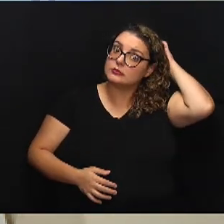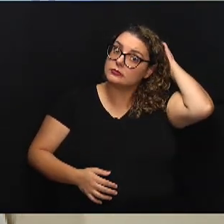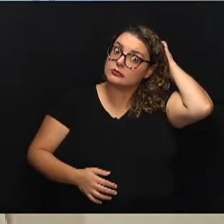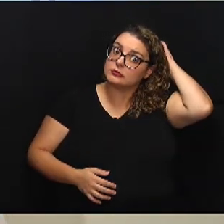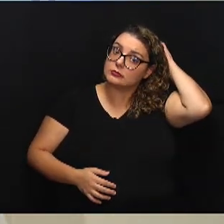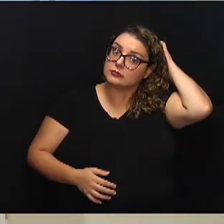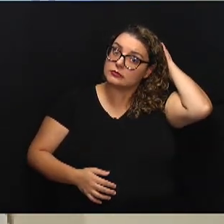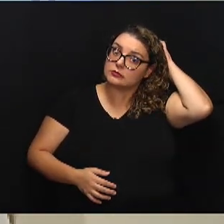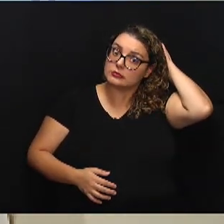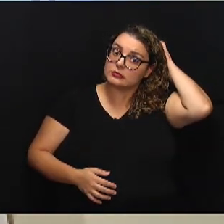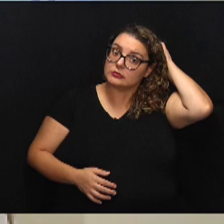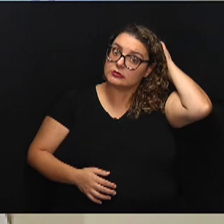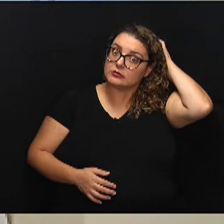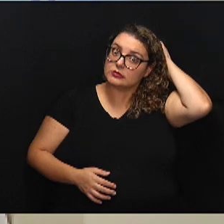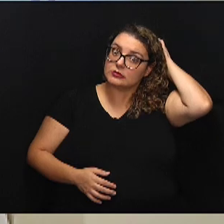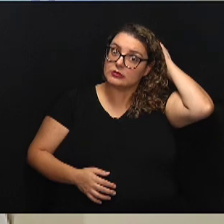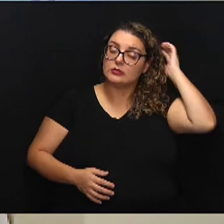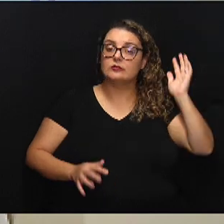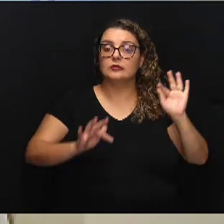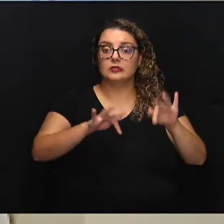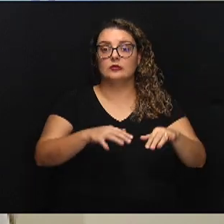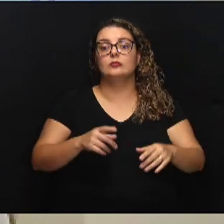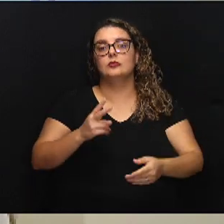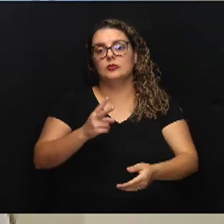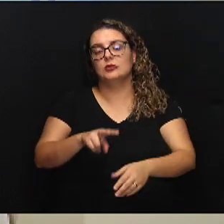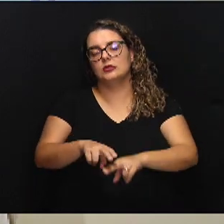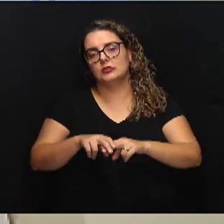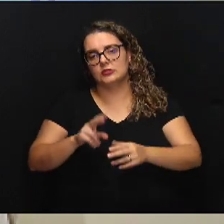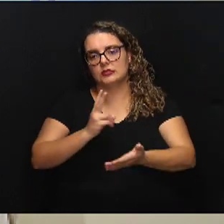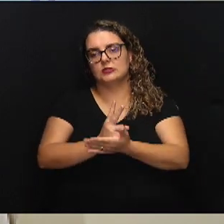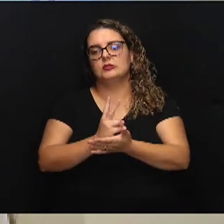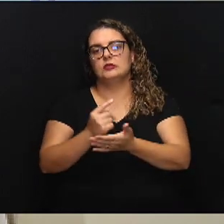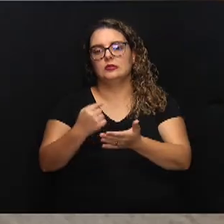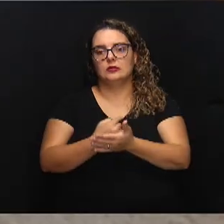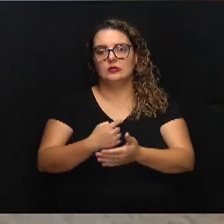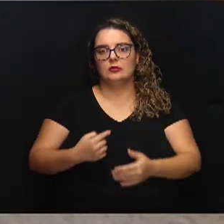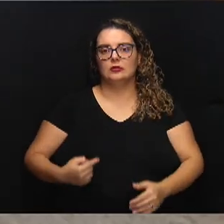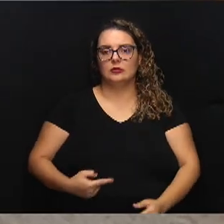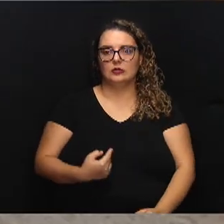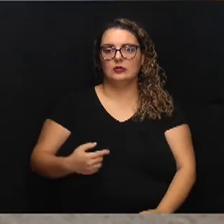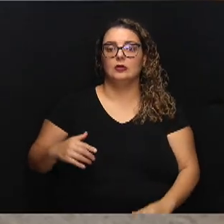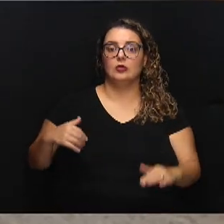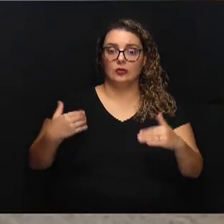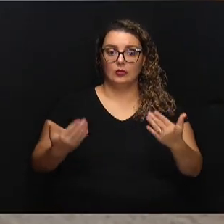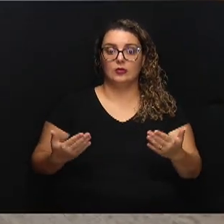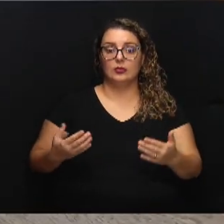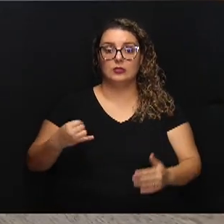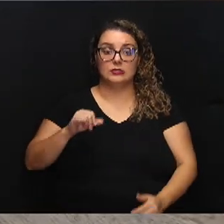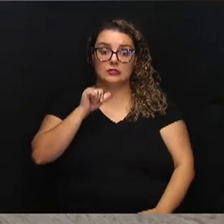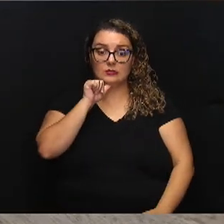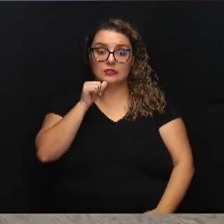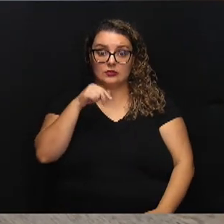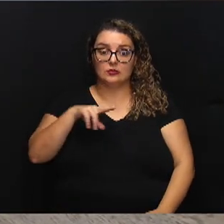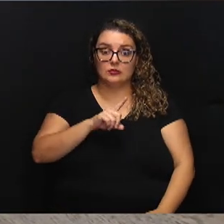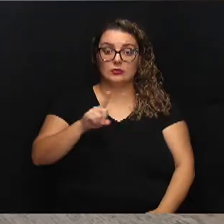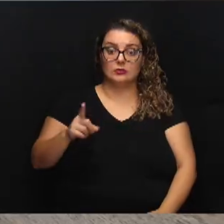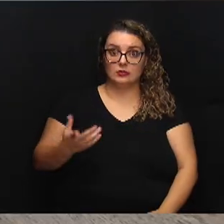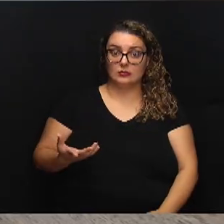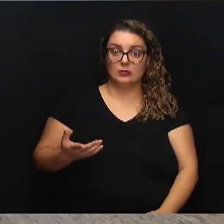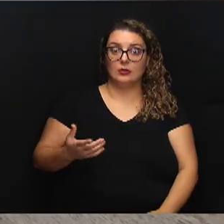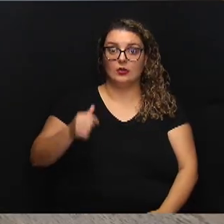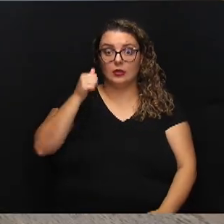ou não, por isso que sempre perguntam pra gente, quando a gente vai fazer um exame de ultrassom transvaginal, se está menstruando ou não. Mulheres na